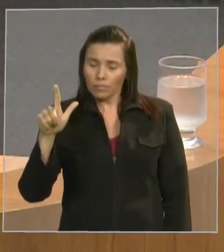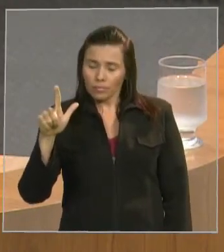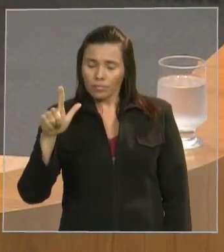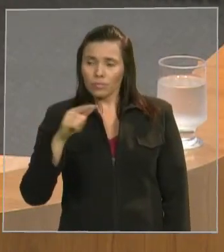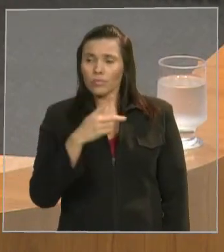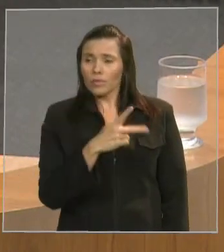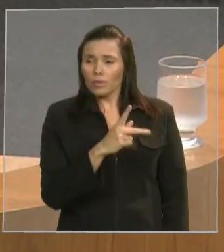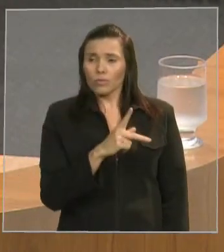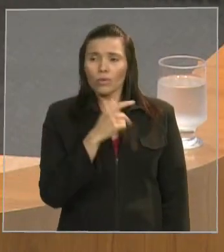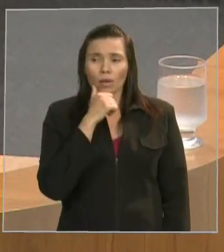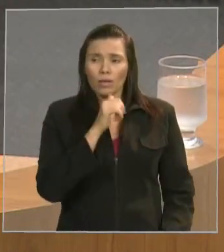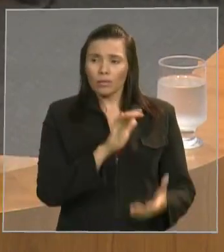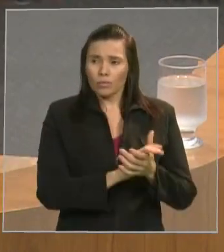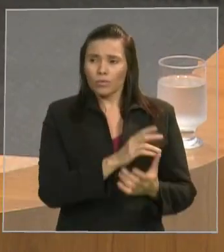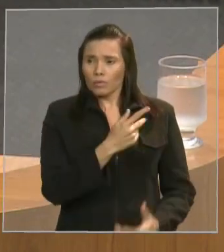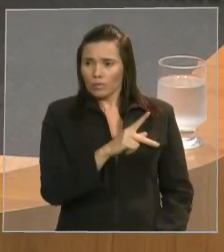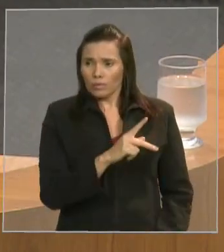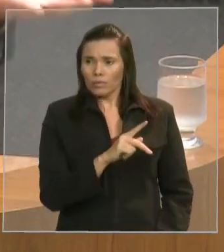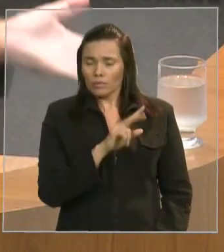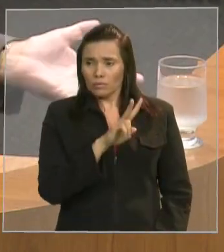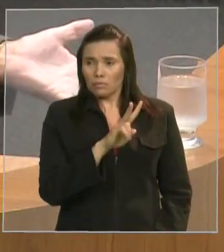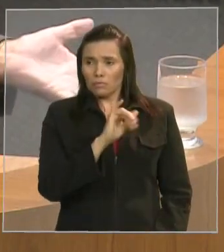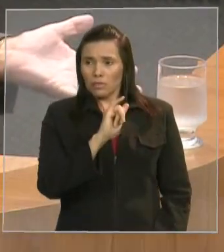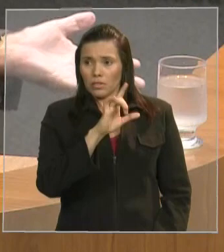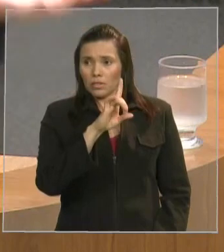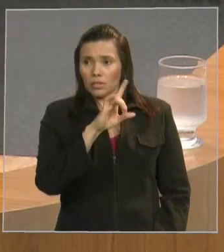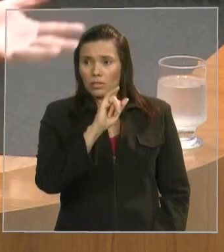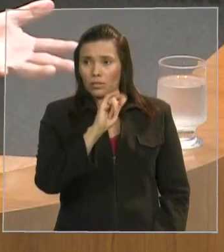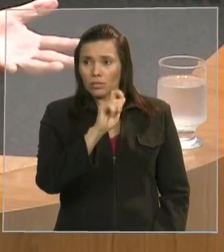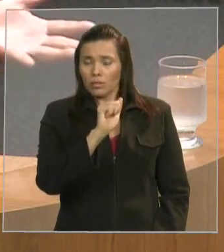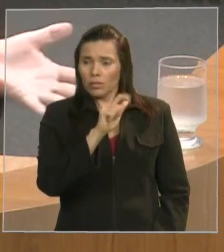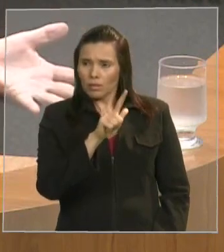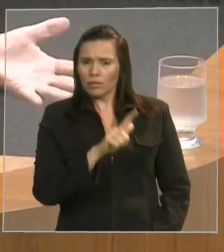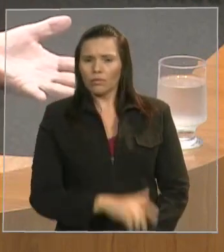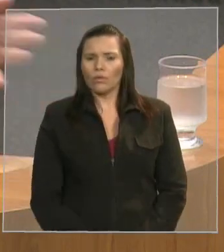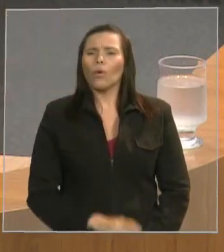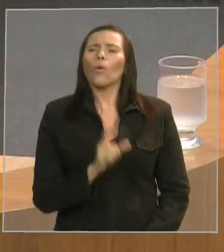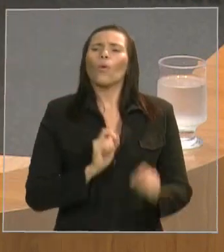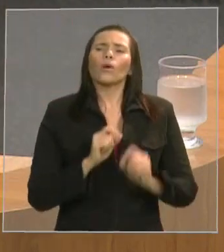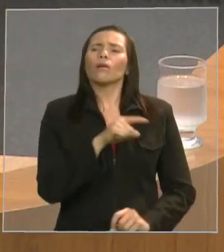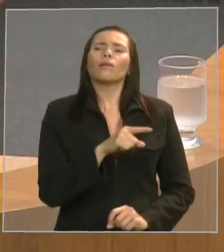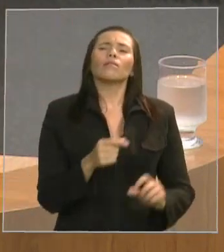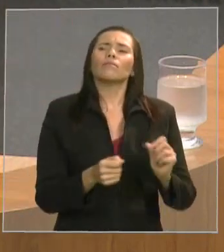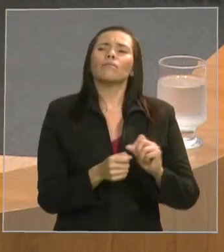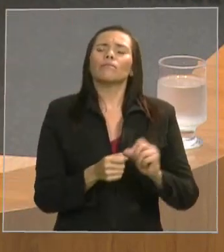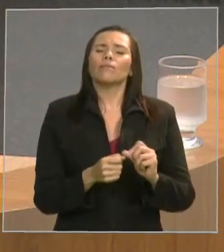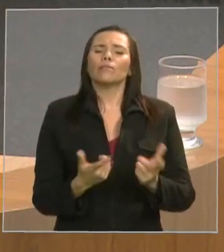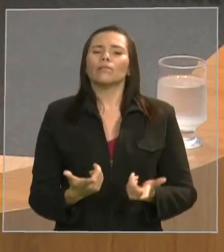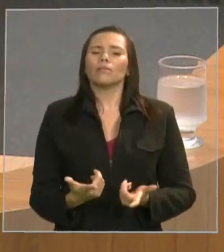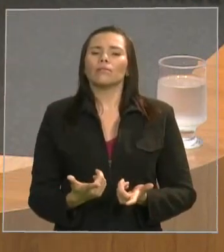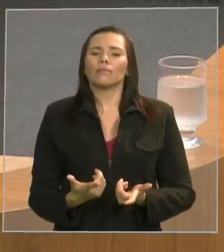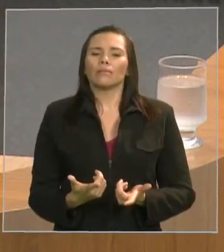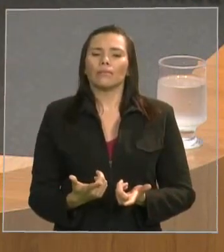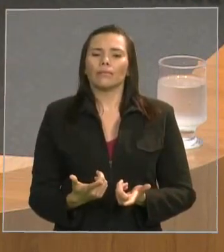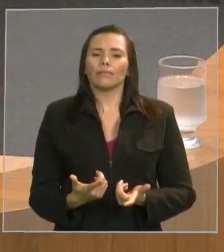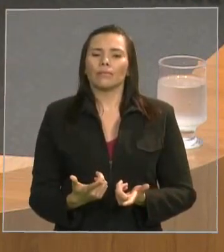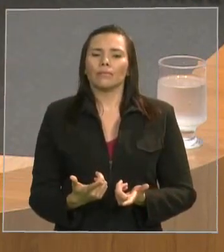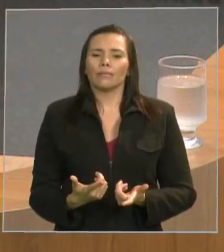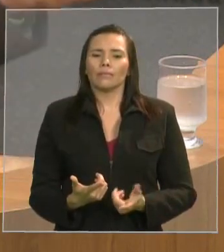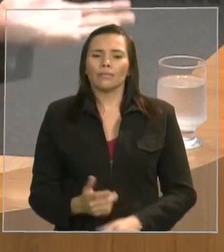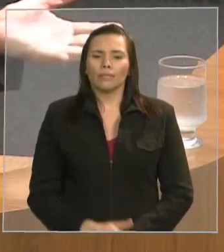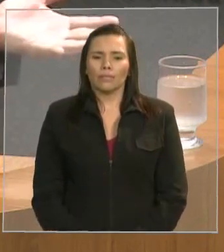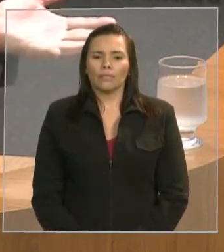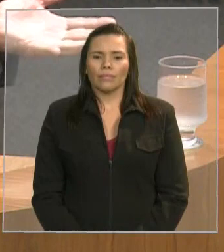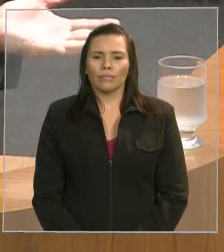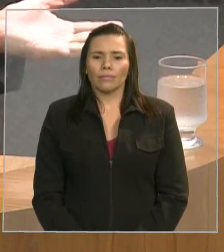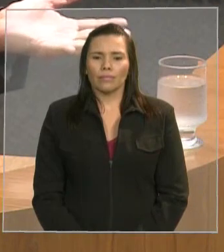com ela, não precisa dizer nada, só dizer isso. O que, que ele fez com ela, não dizer mais como é que é